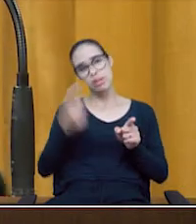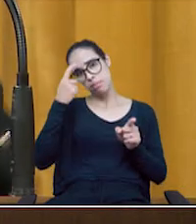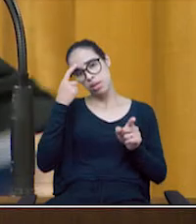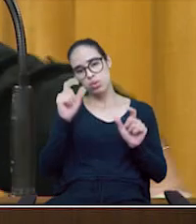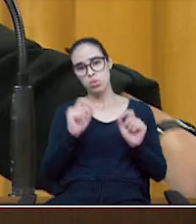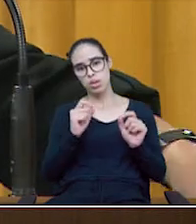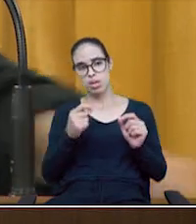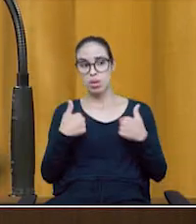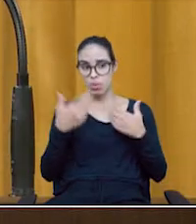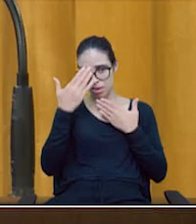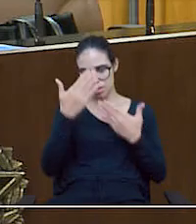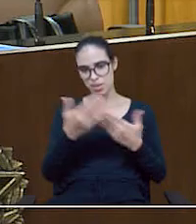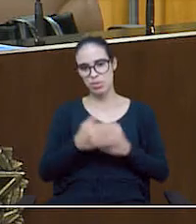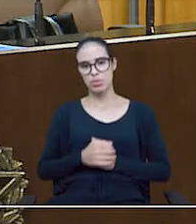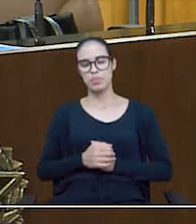penhoradamente as suas ideias.